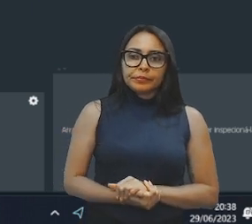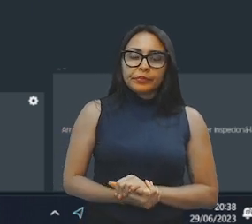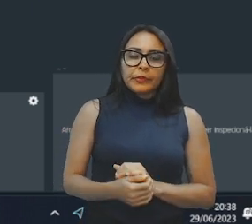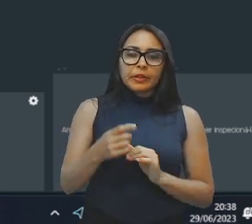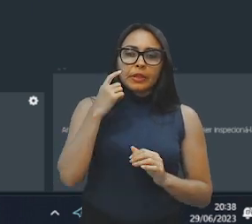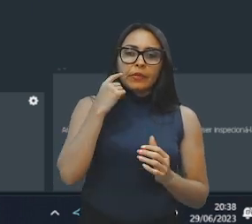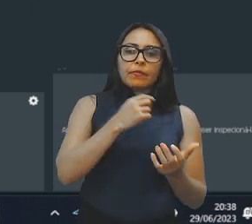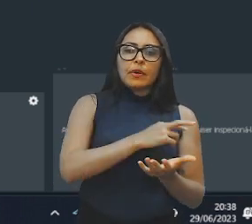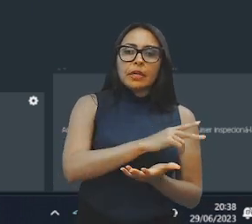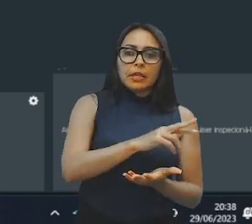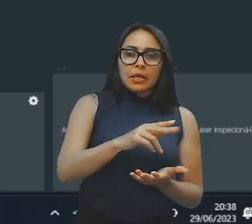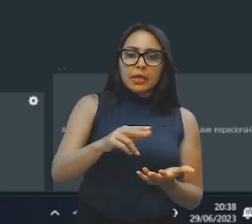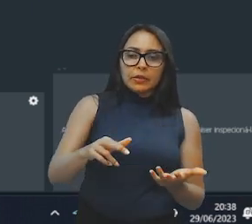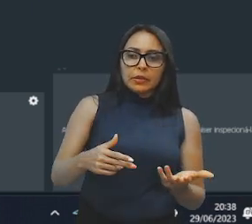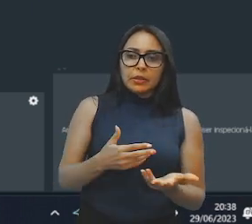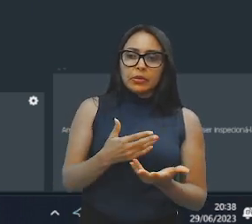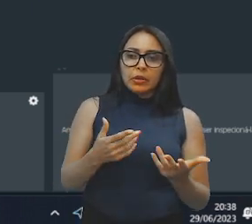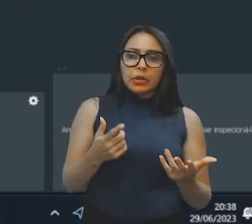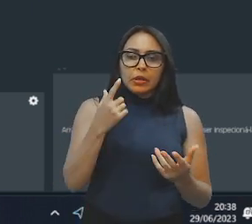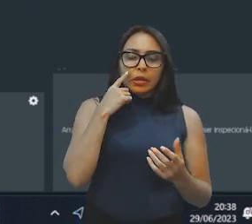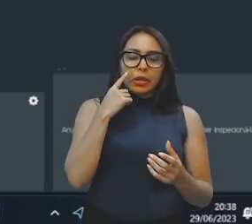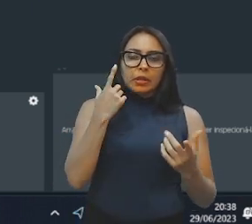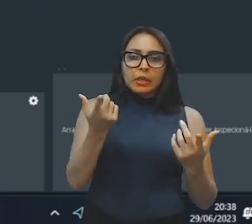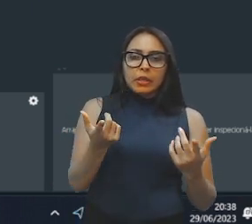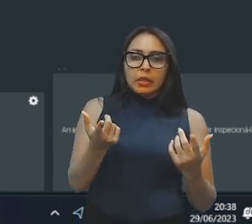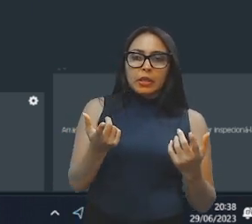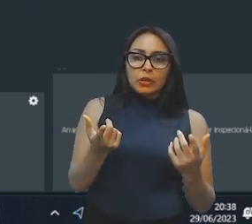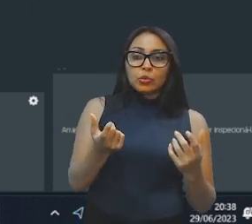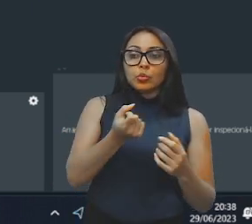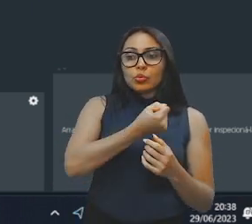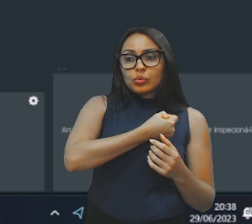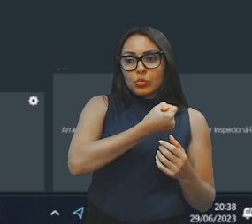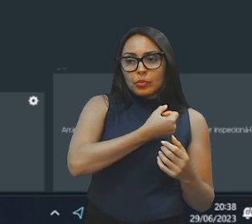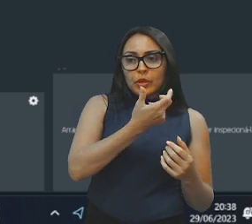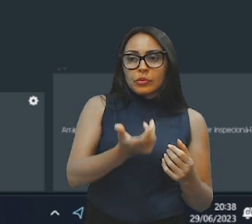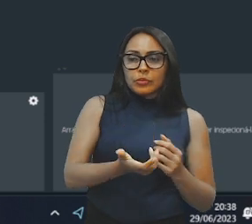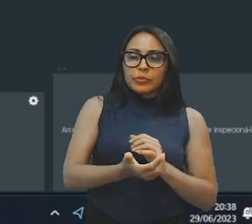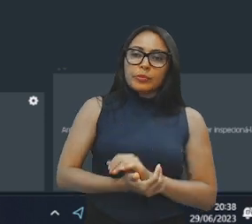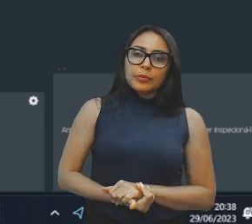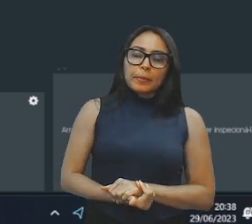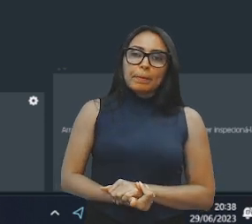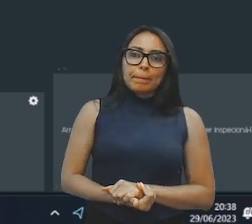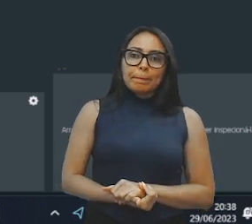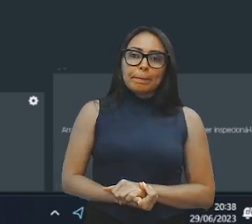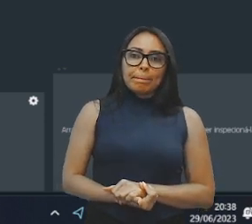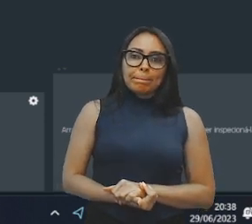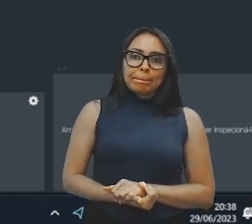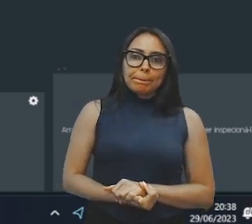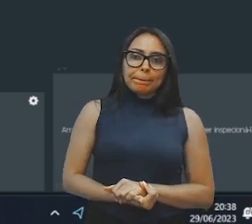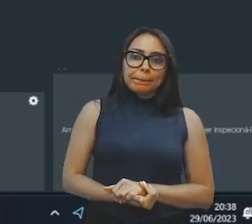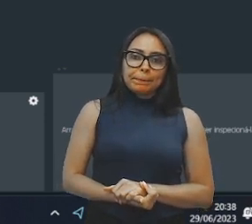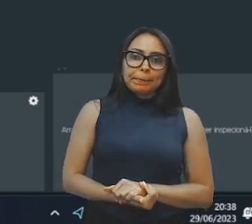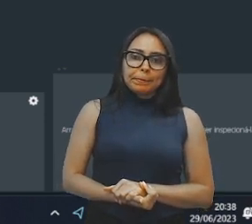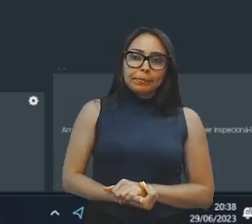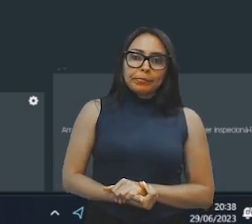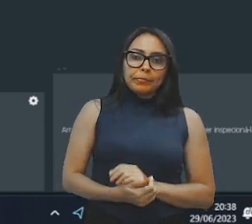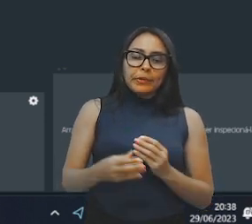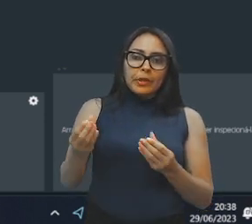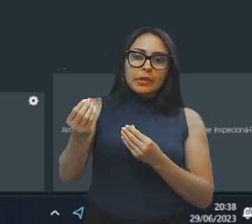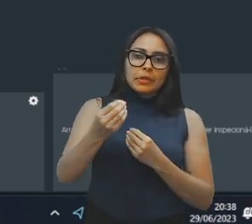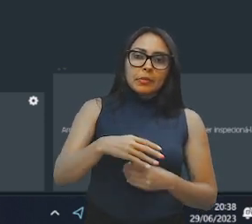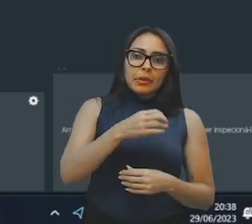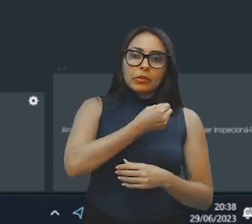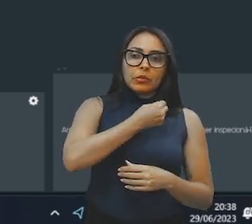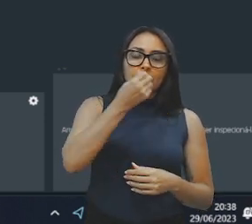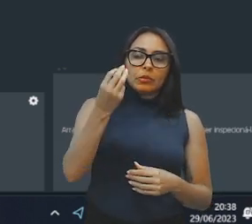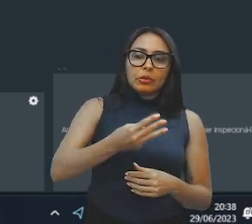inteiro, declaramos a variável número e recebendo número 3, número de divisores